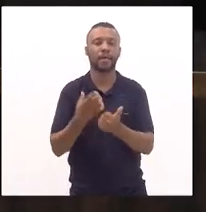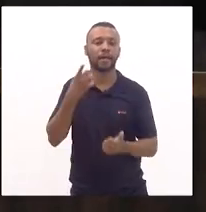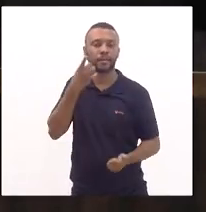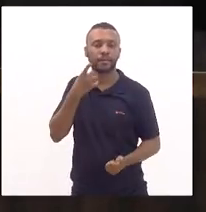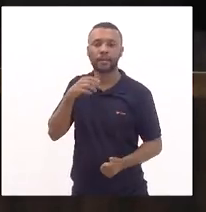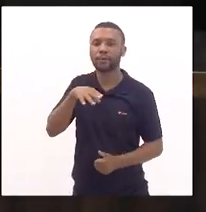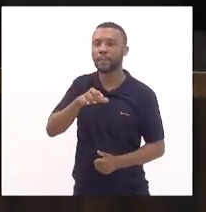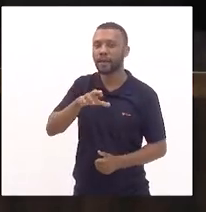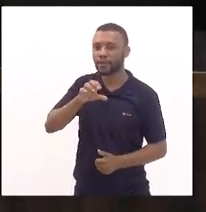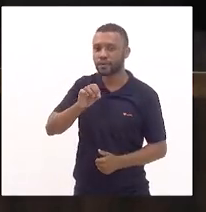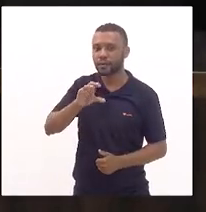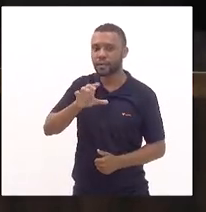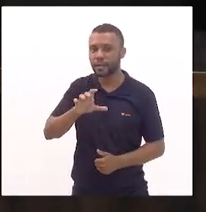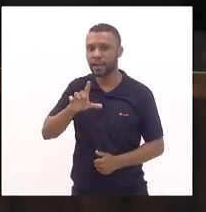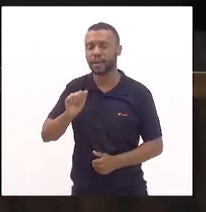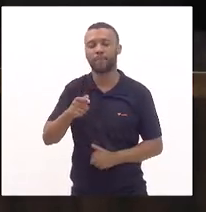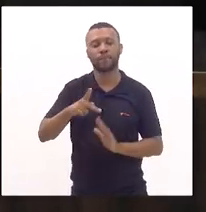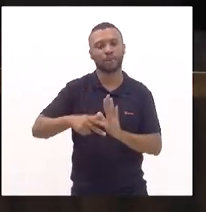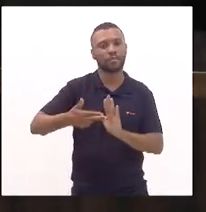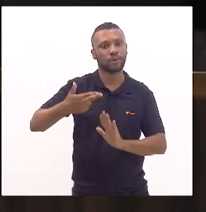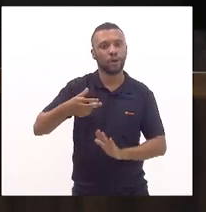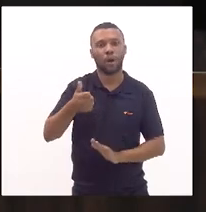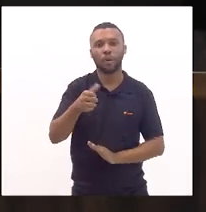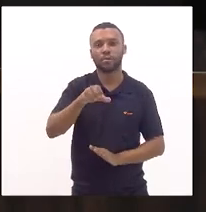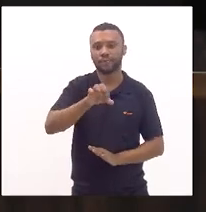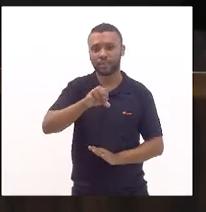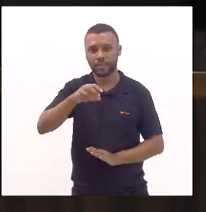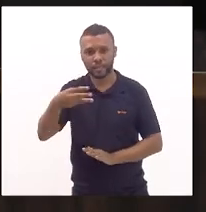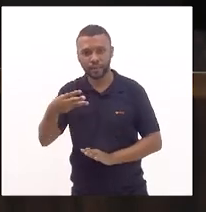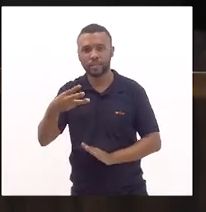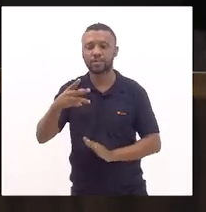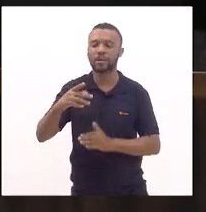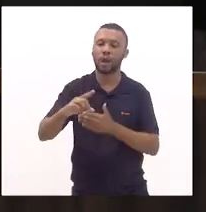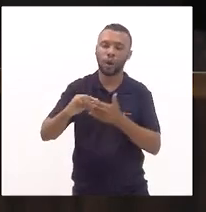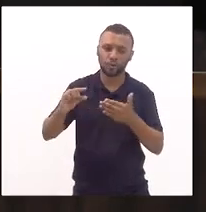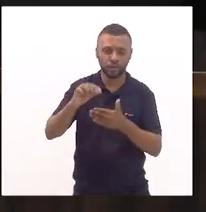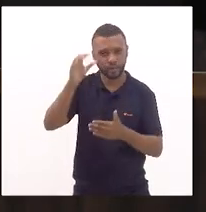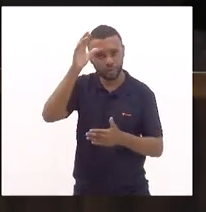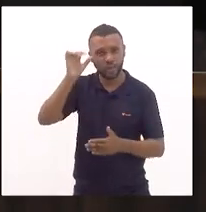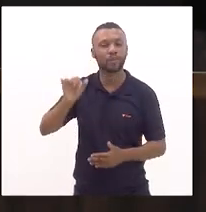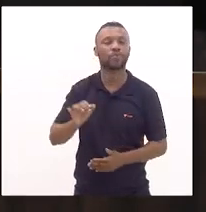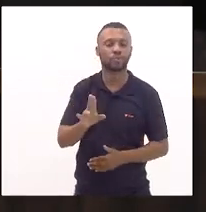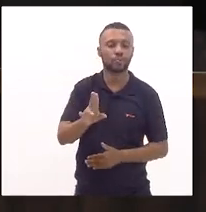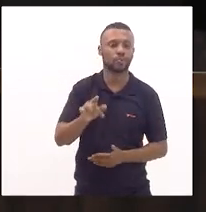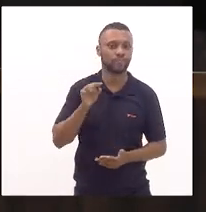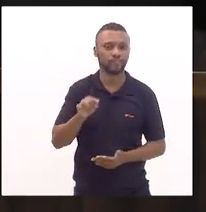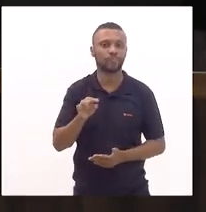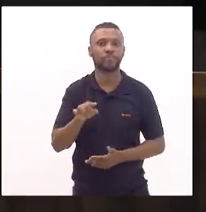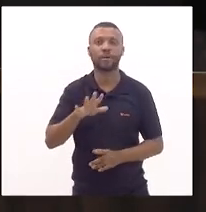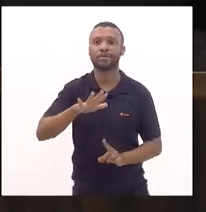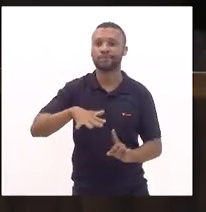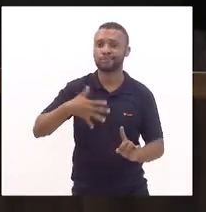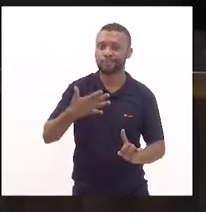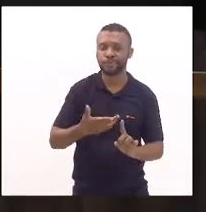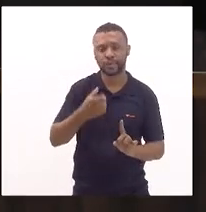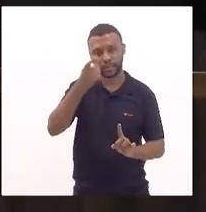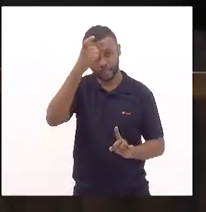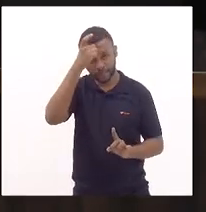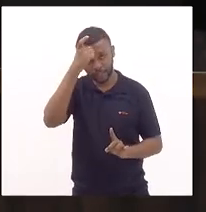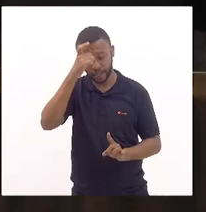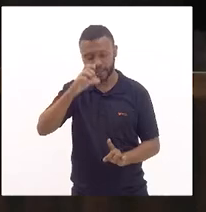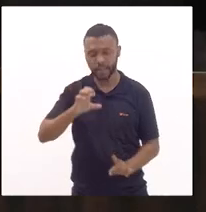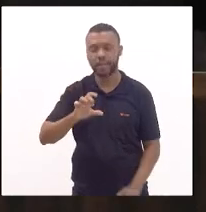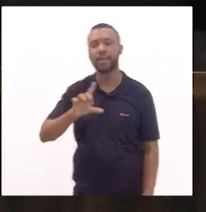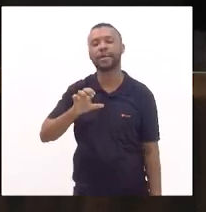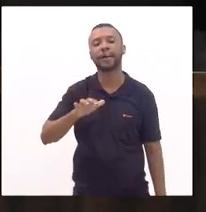Canella. Projeto de resolução 1193-22, de autoria da deputada Tia Ju, concede o prêmio Dandara à senhora Eliete dos